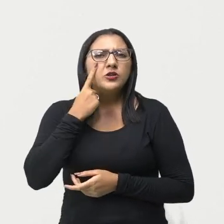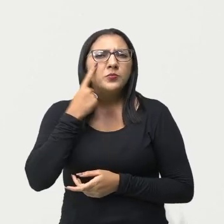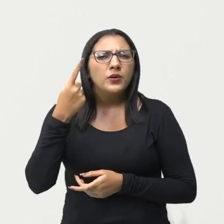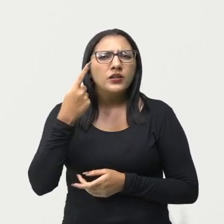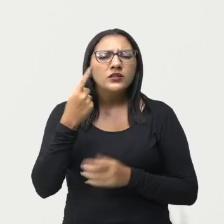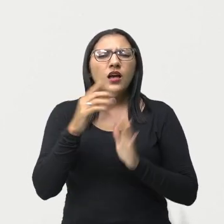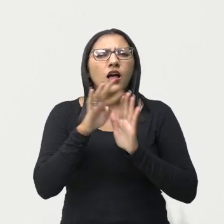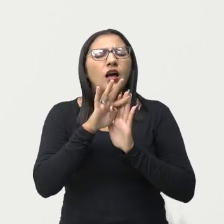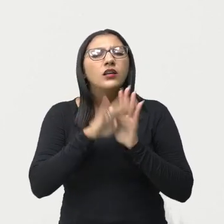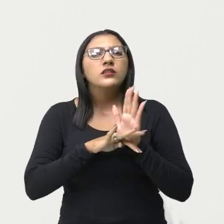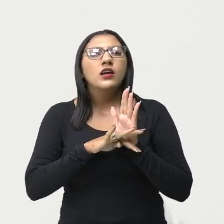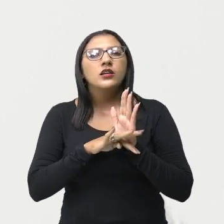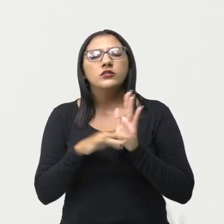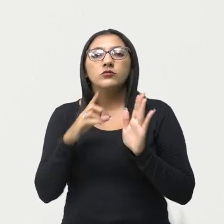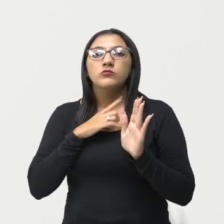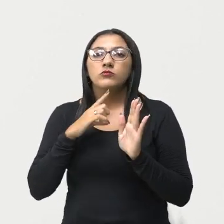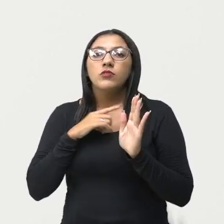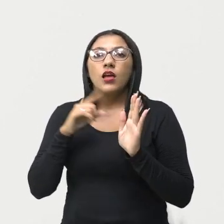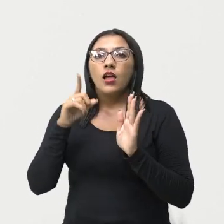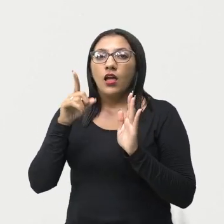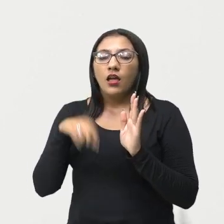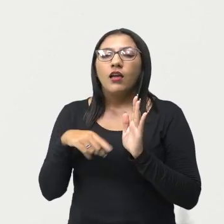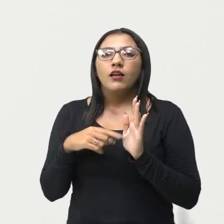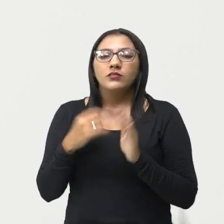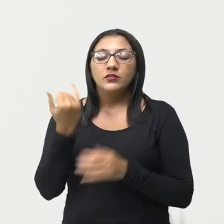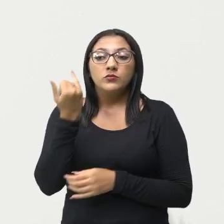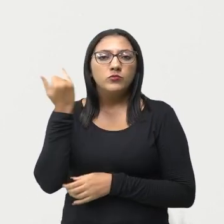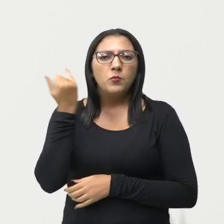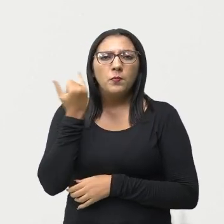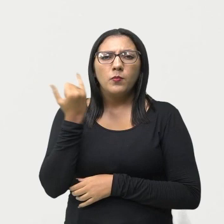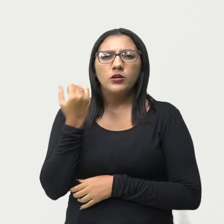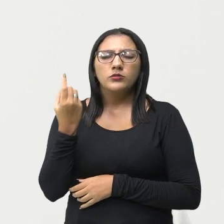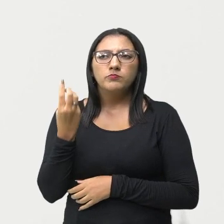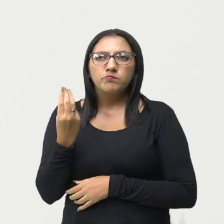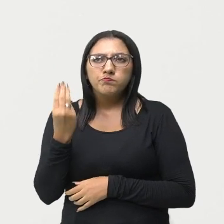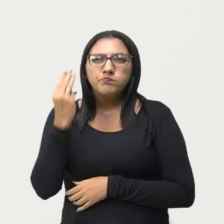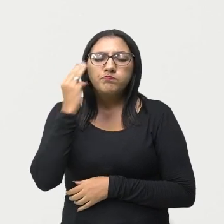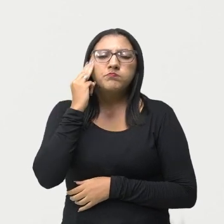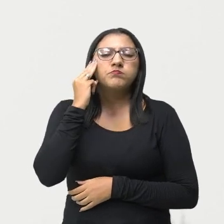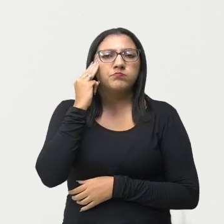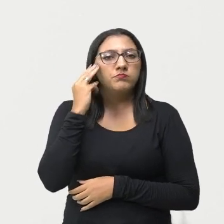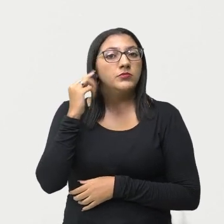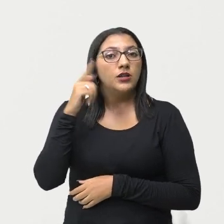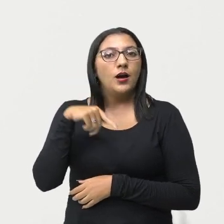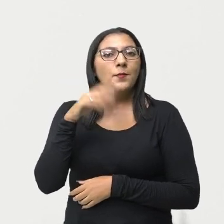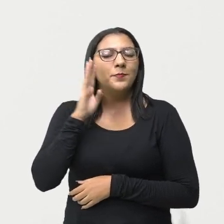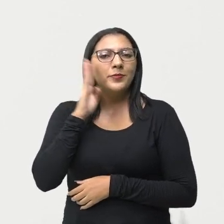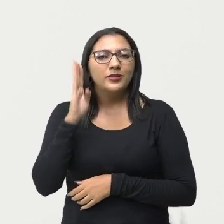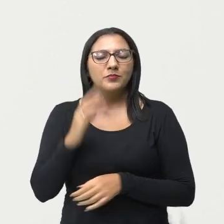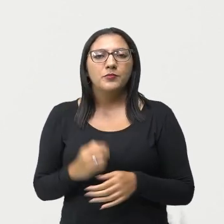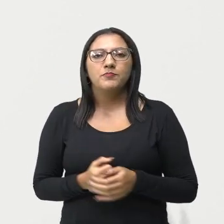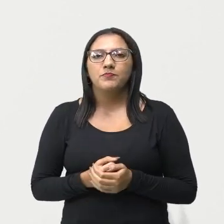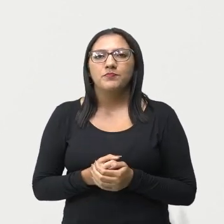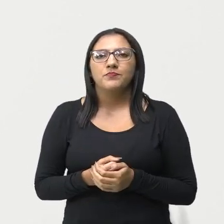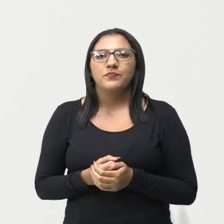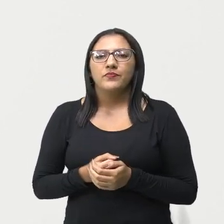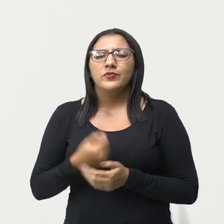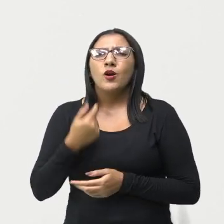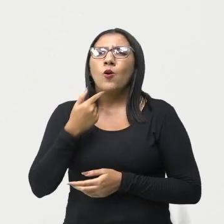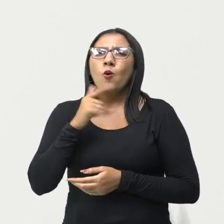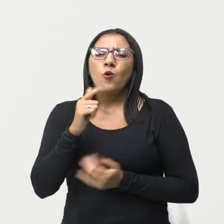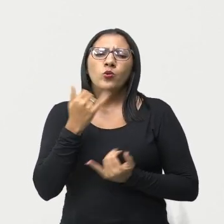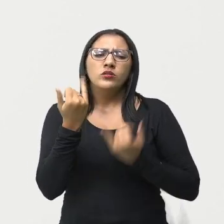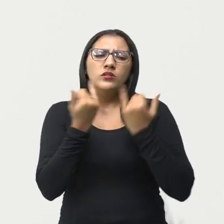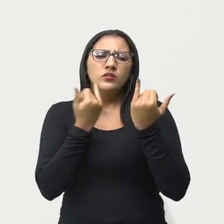texto, será esta informação que a gente irá guardar na mente, a principal. As outras informações,